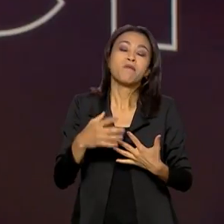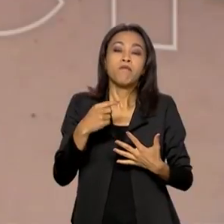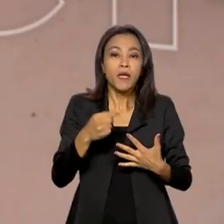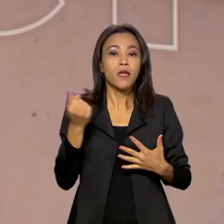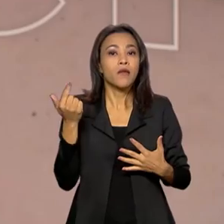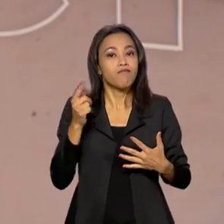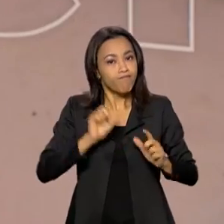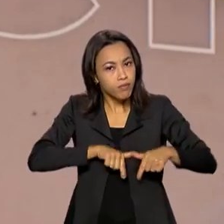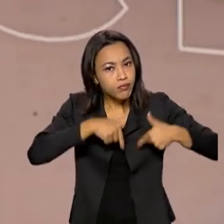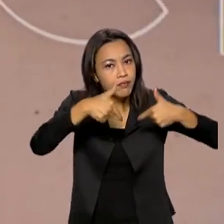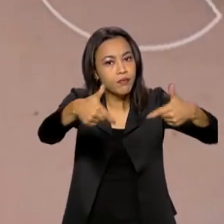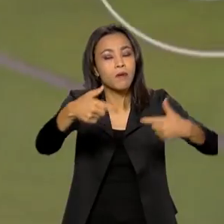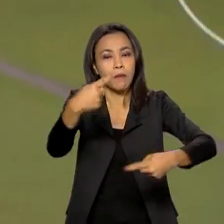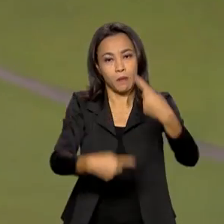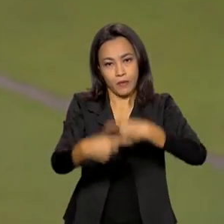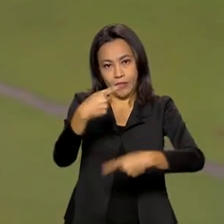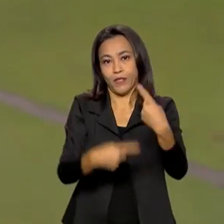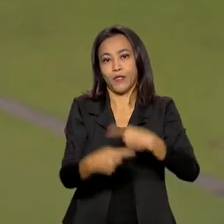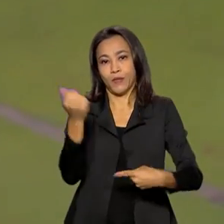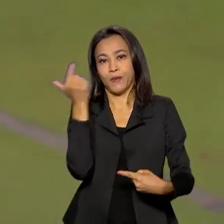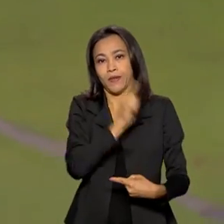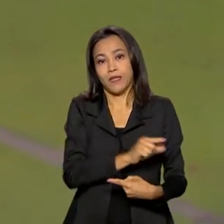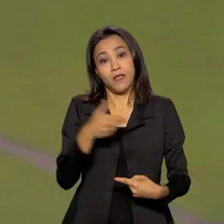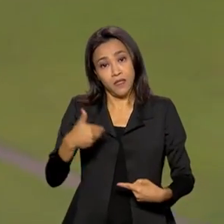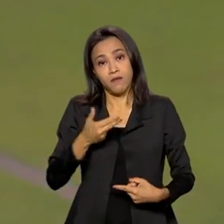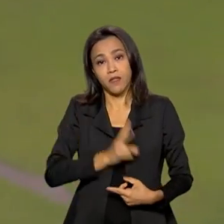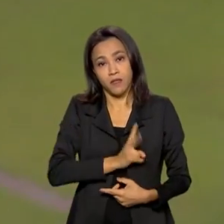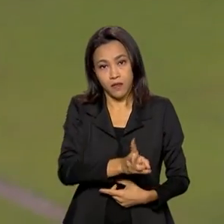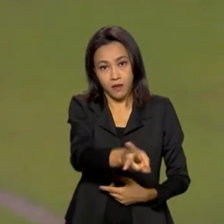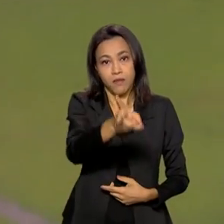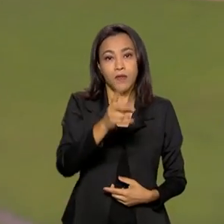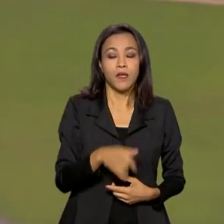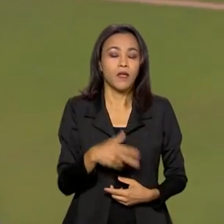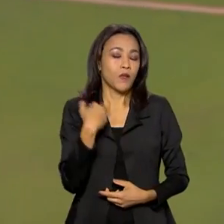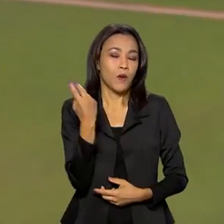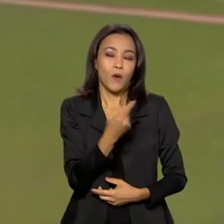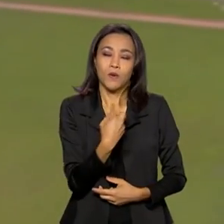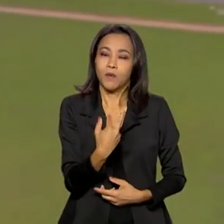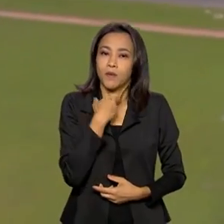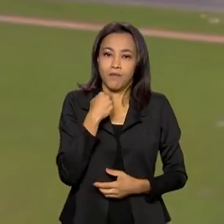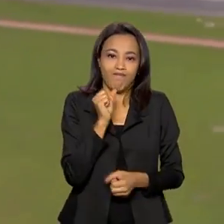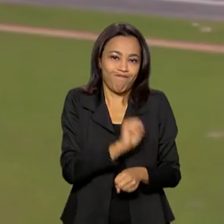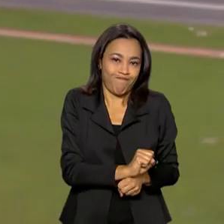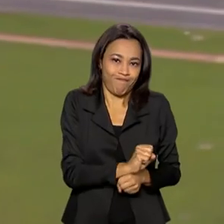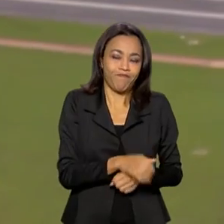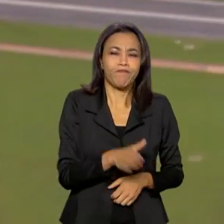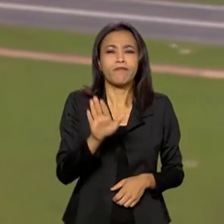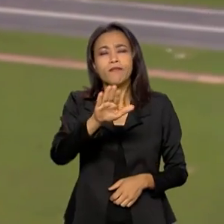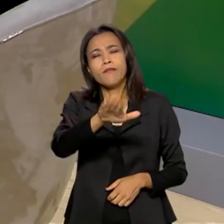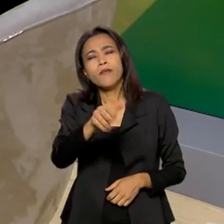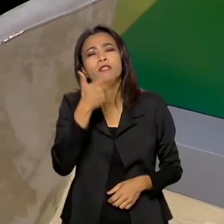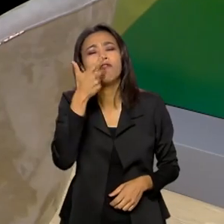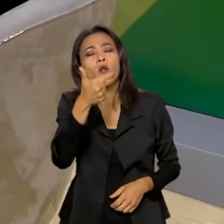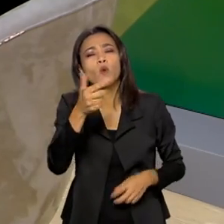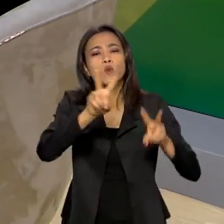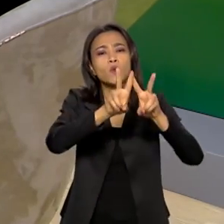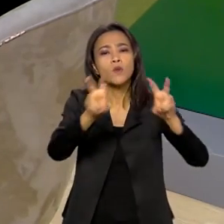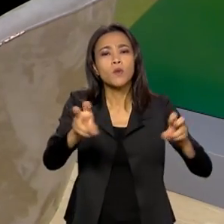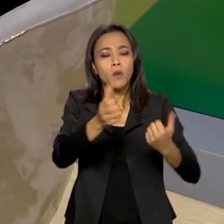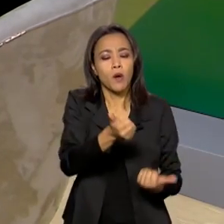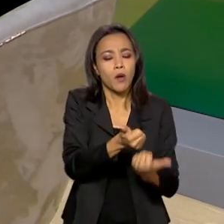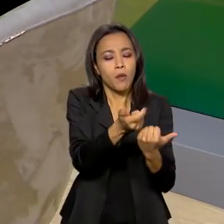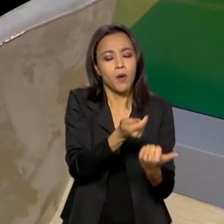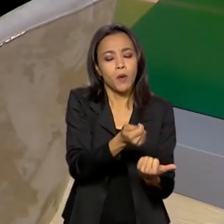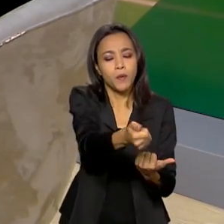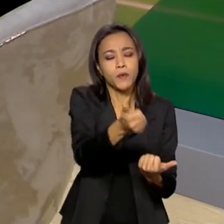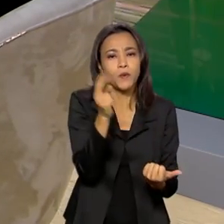vamos vamos continuar fazendo acho que isso é uma constante que a gente não pode parar o senhor falou do auxílio emergencial e entre